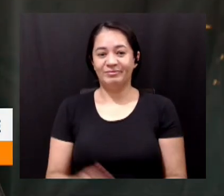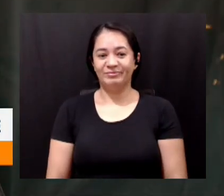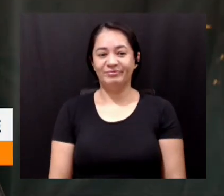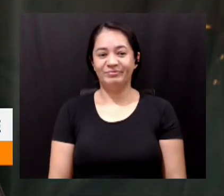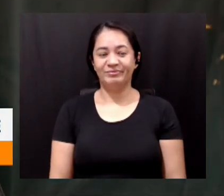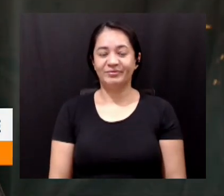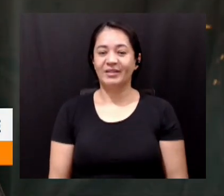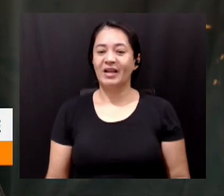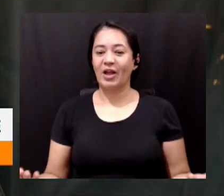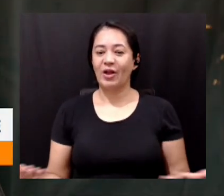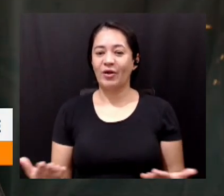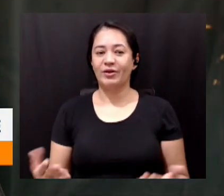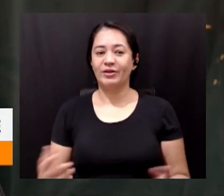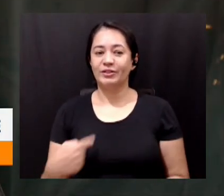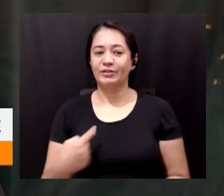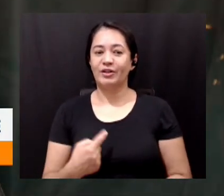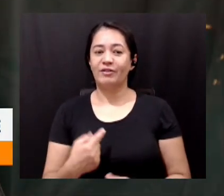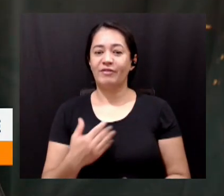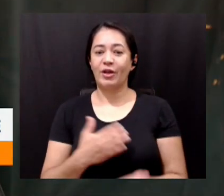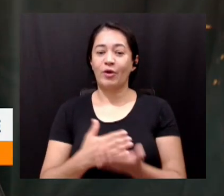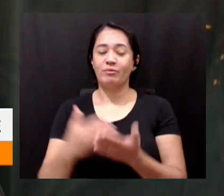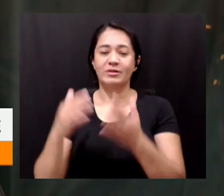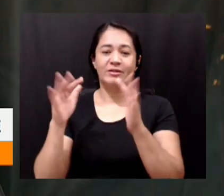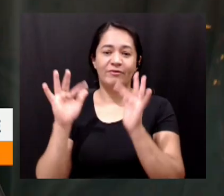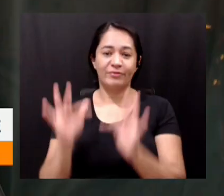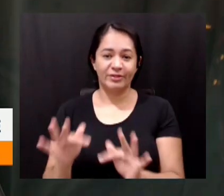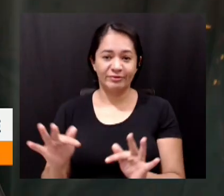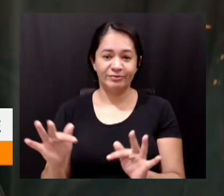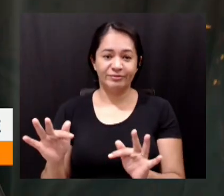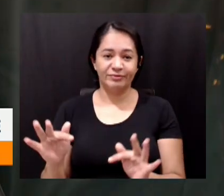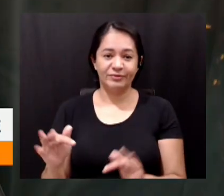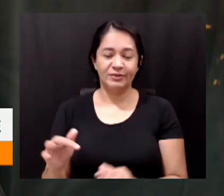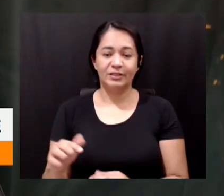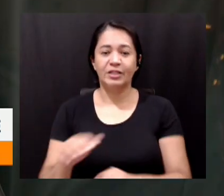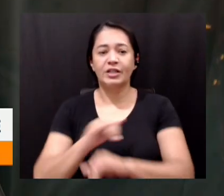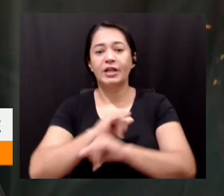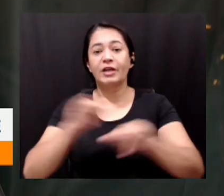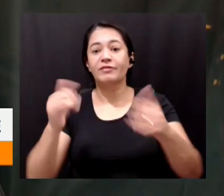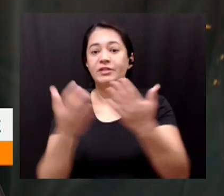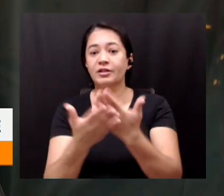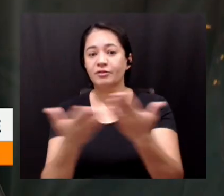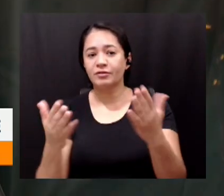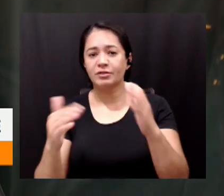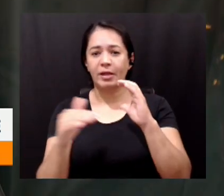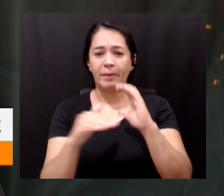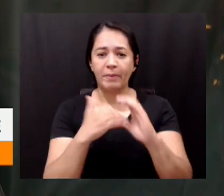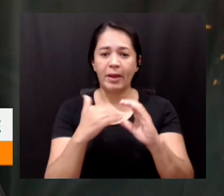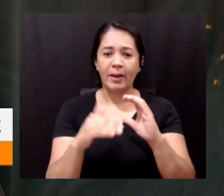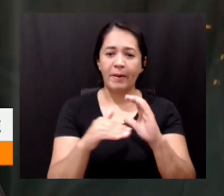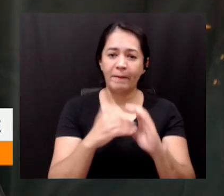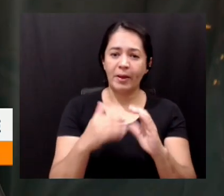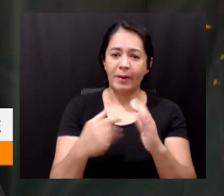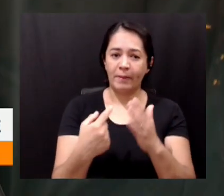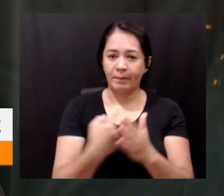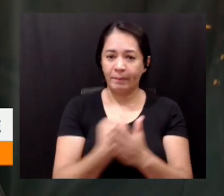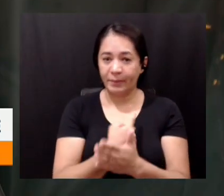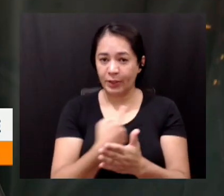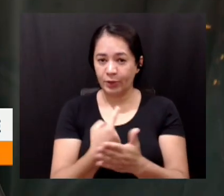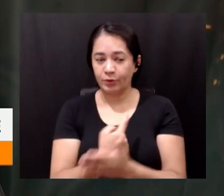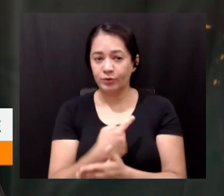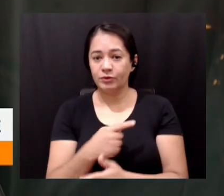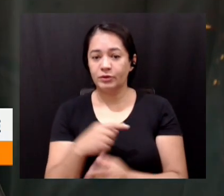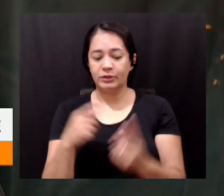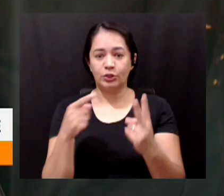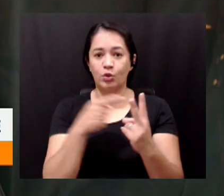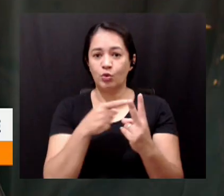vai partindo para o final. Eu quero lembrar aos nossos telespectadores que mandaram as perguntas, os nossos convidados, eles vão responder